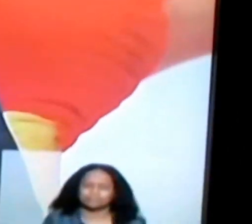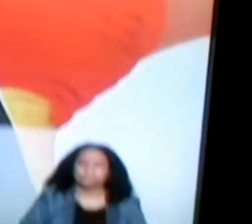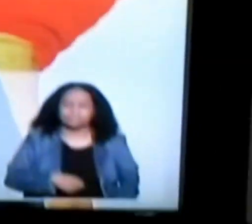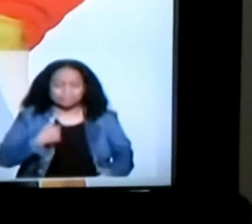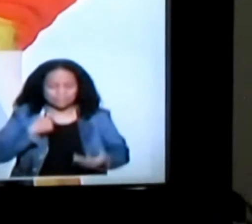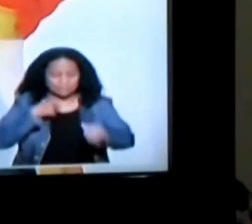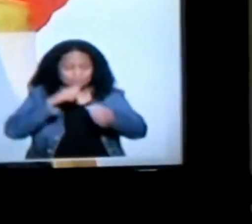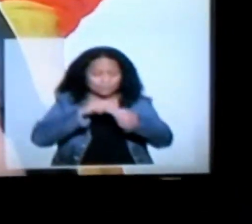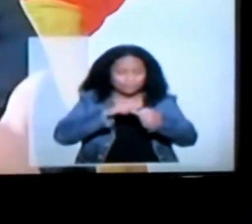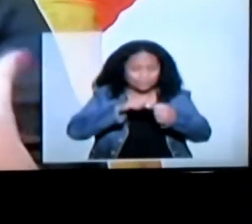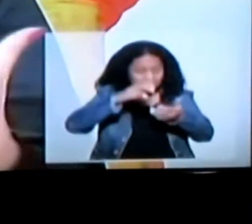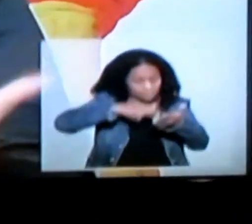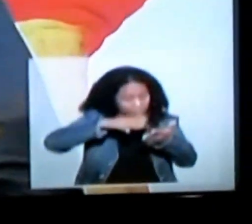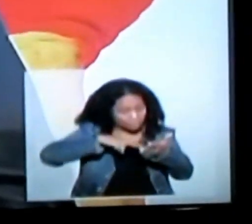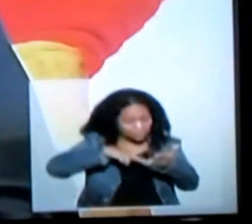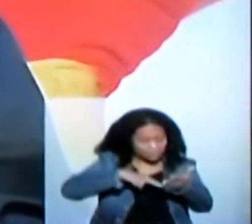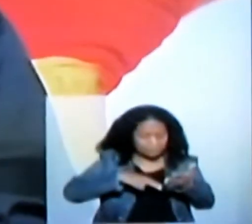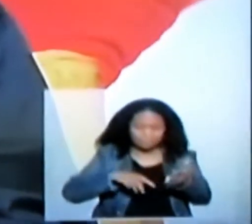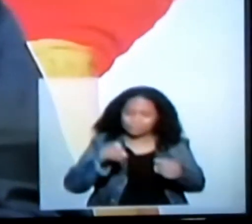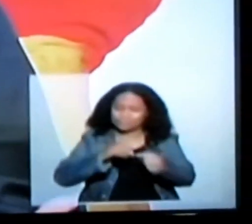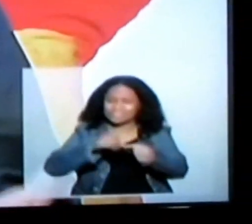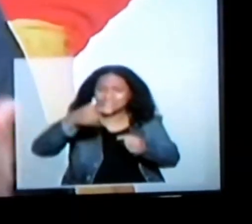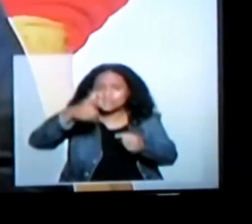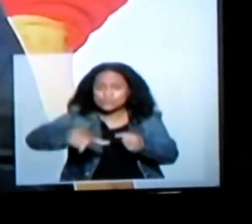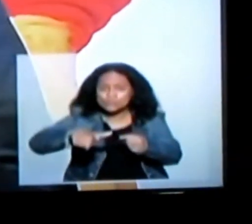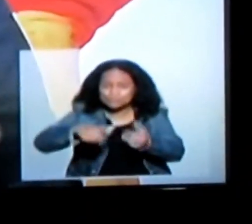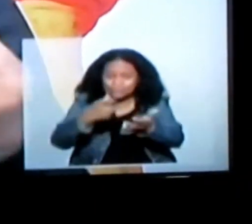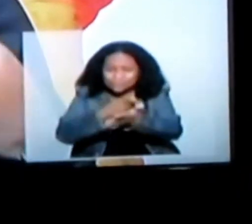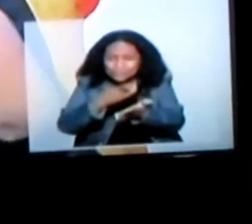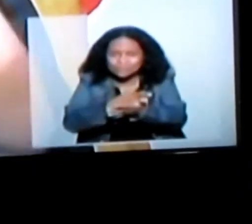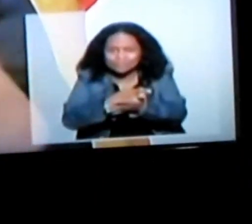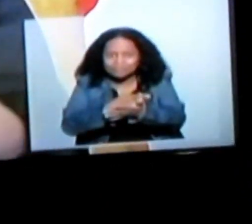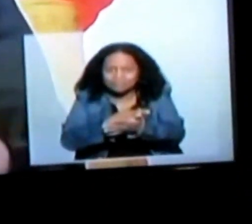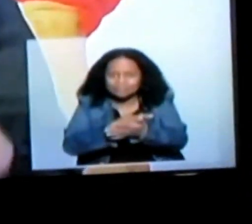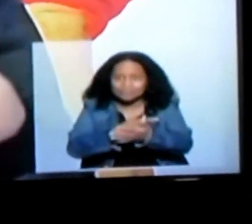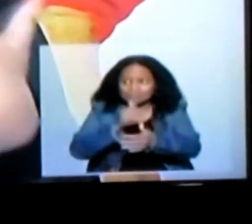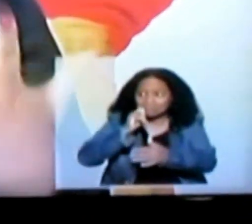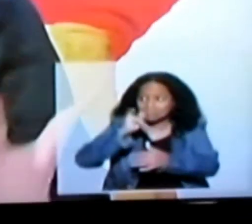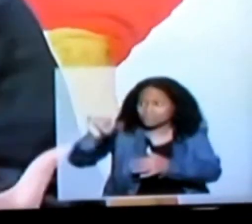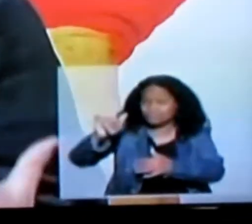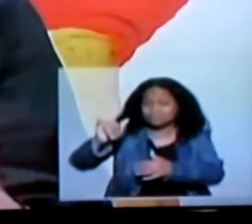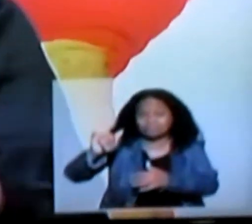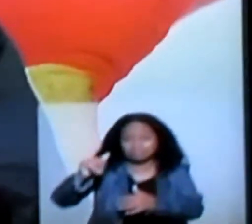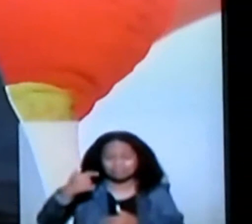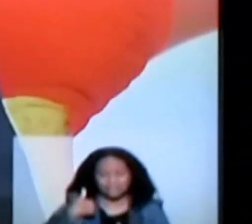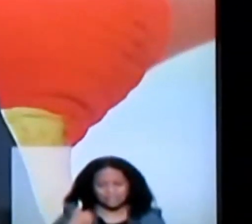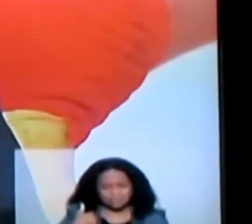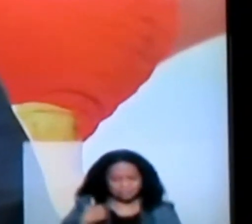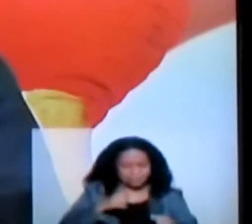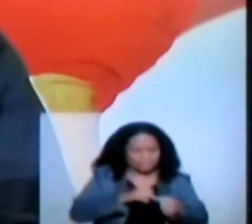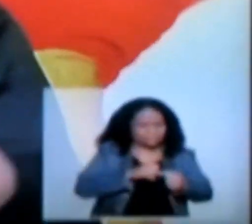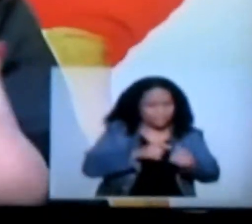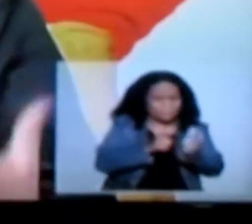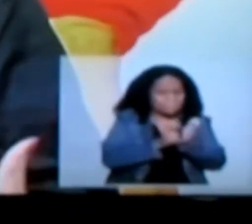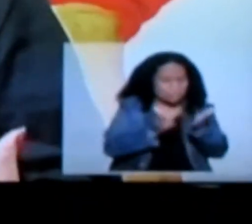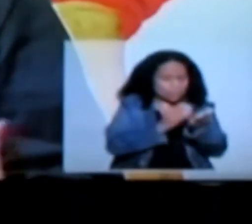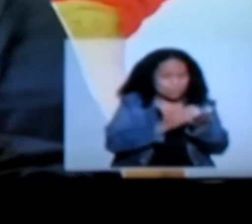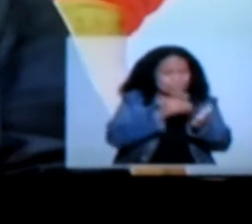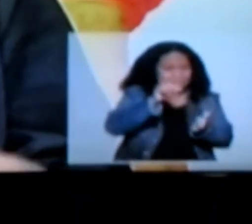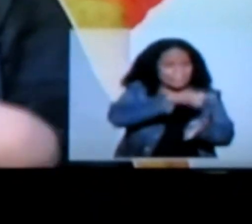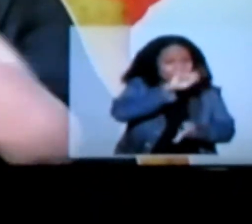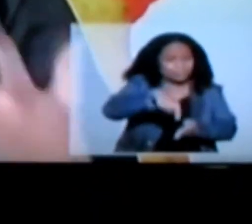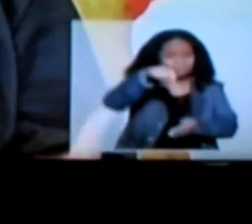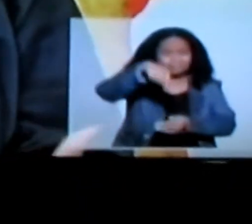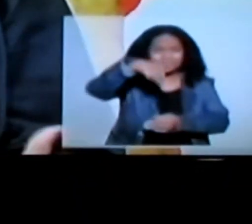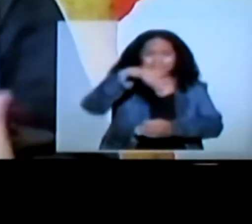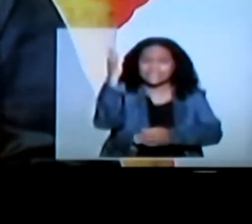eu fiz achando que as pessoas tinham que ler pra não repetir os erros. Sim. Mas várias pessoas foram denunciar o vídeo dizendo que o livro era proibido no